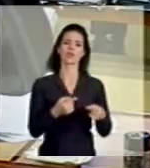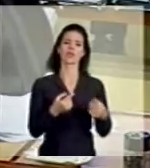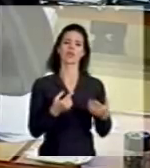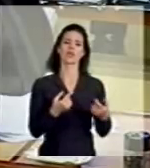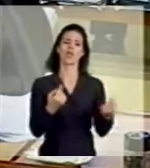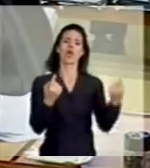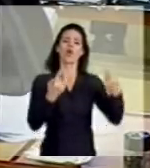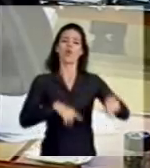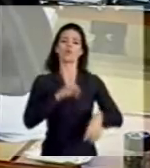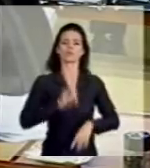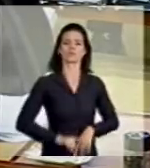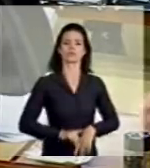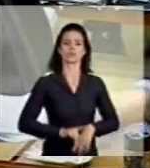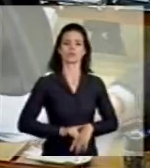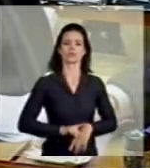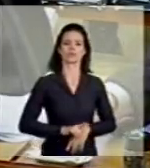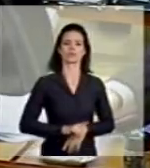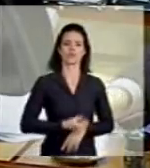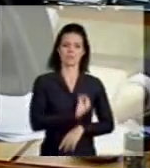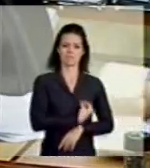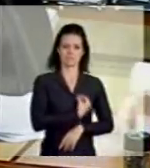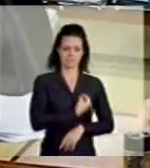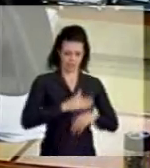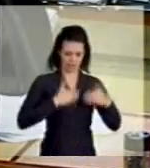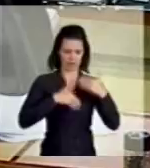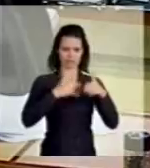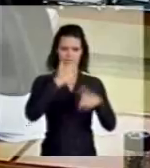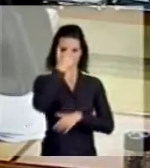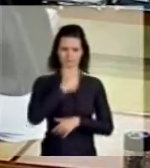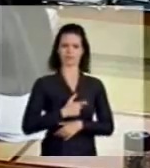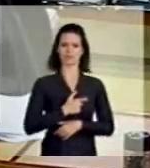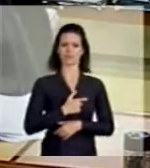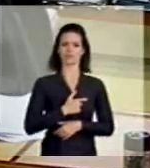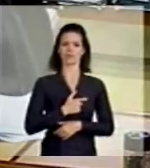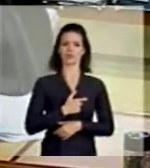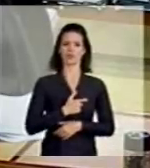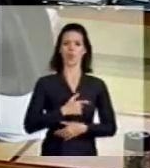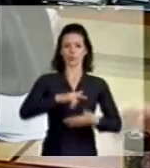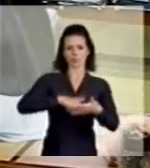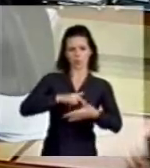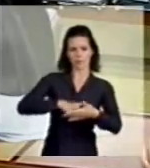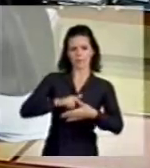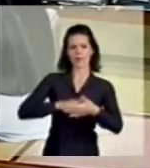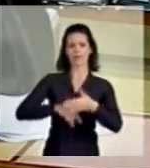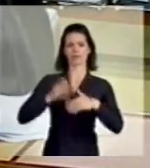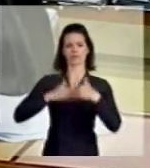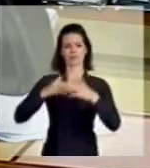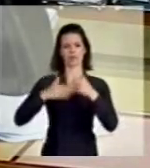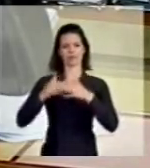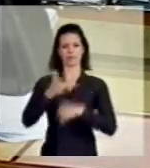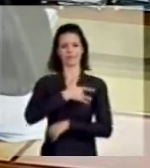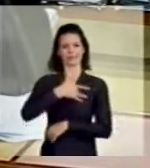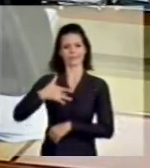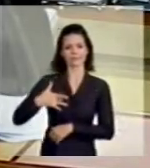e constitucional ao livre desenvolvimento da personalidade a exigência de laudos de profissionais da saúde para permitir